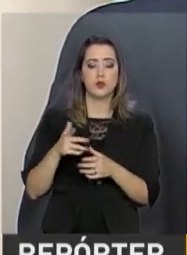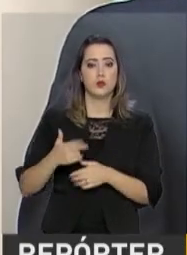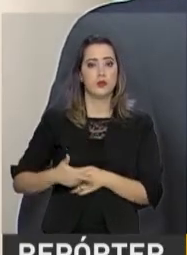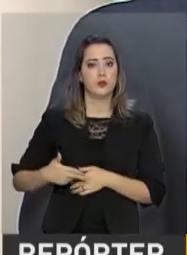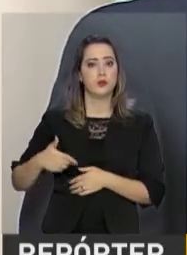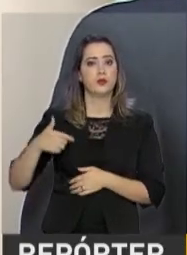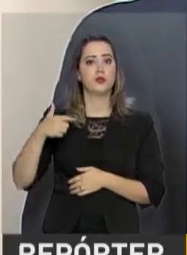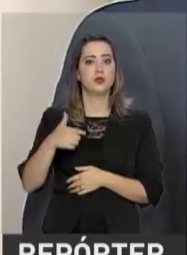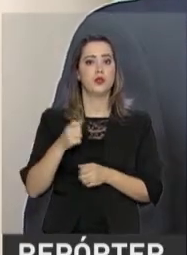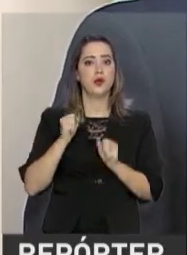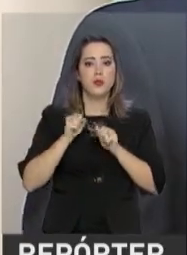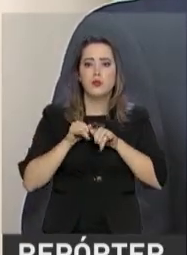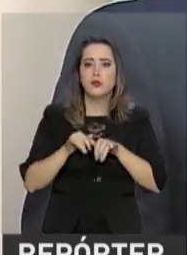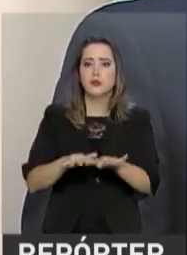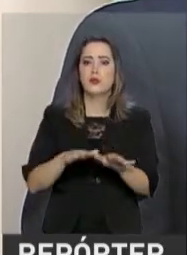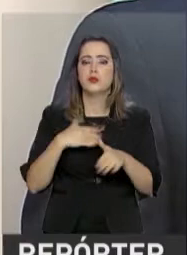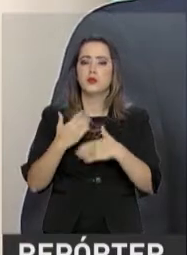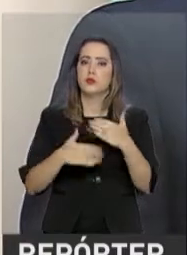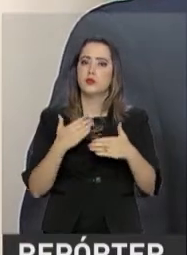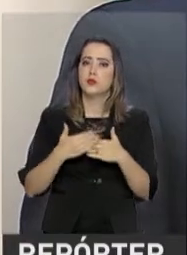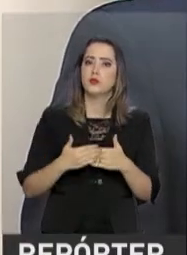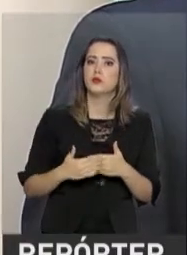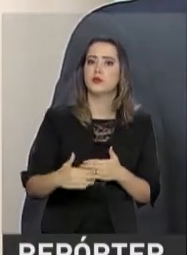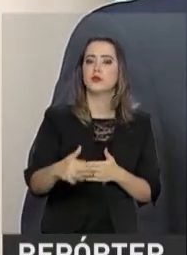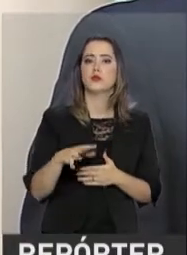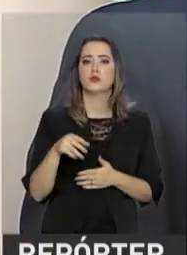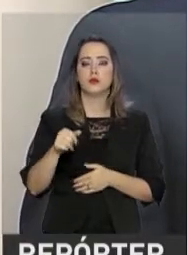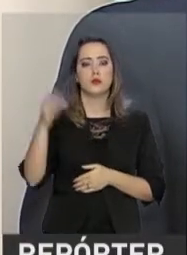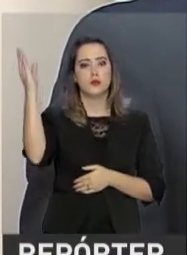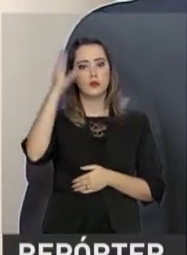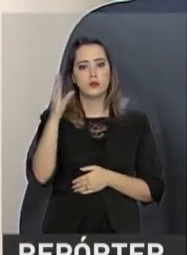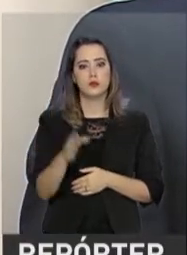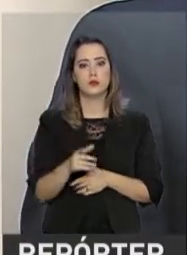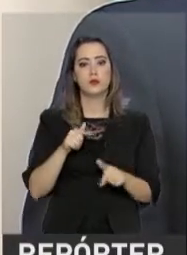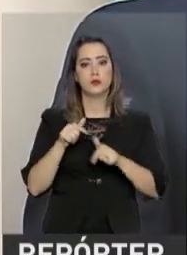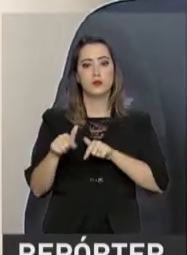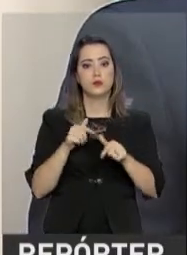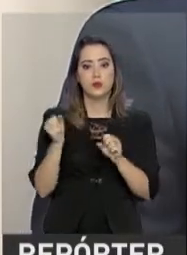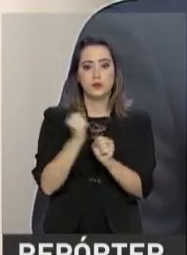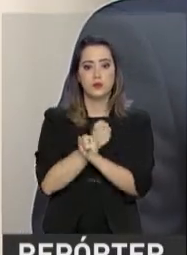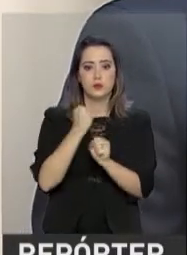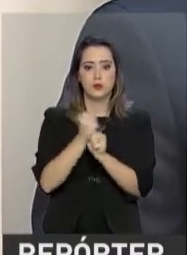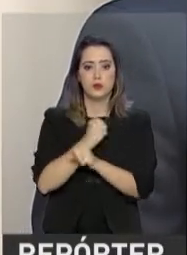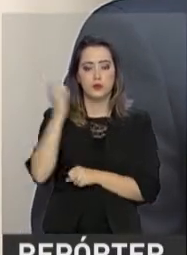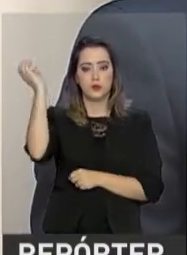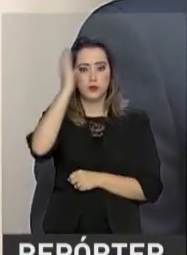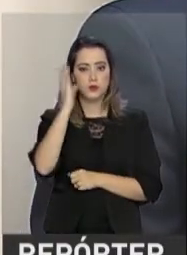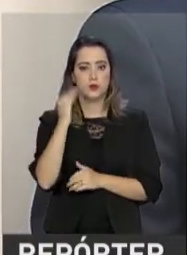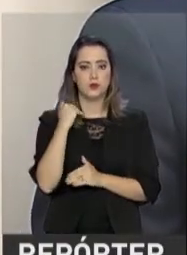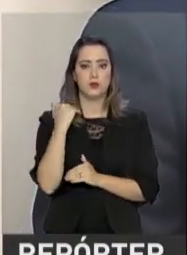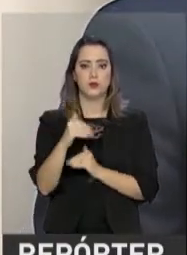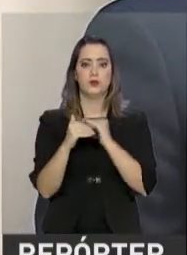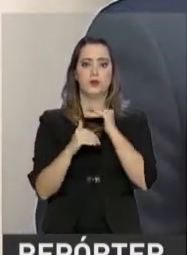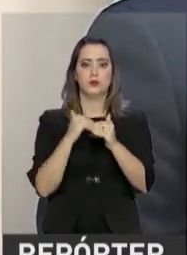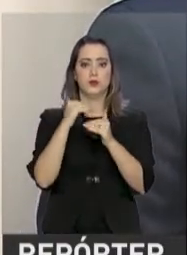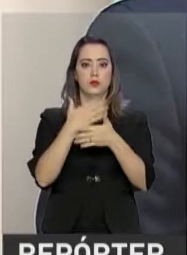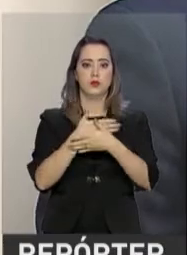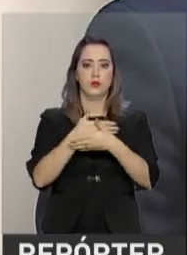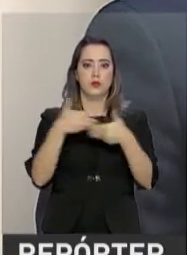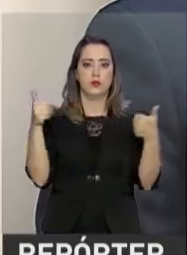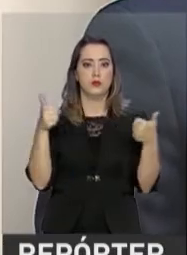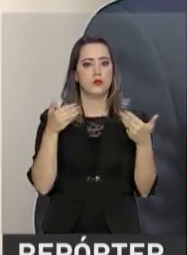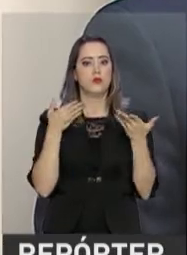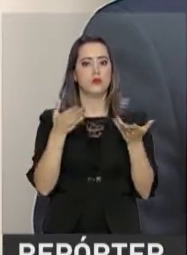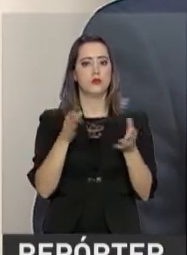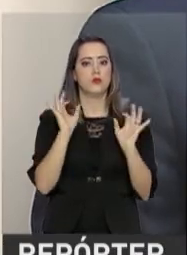um brasil cada vez melhor e digna de todos nós o almanaque é resultado de uma parceria entre